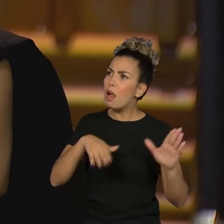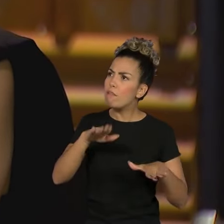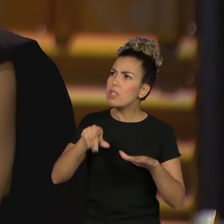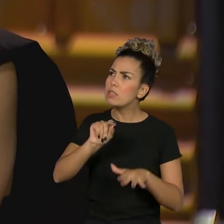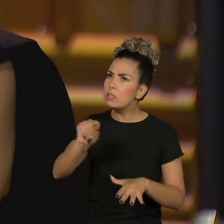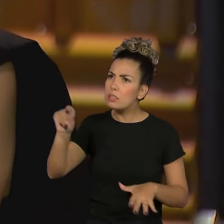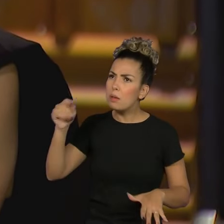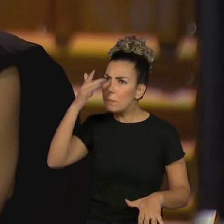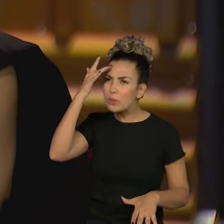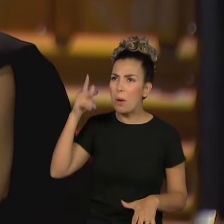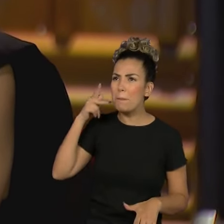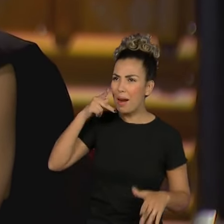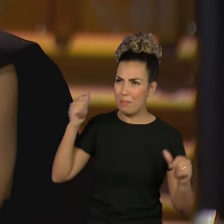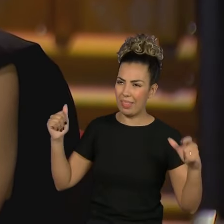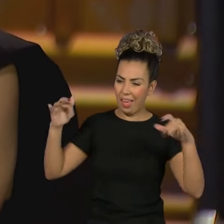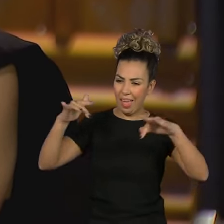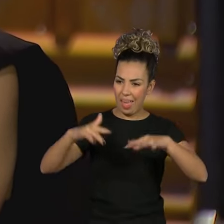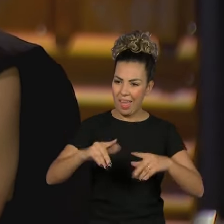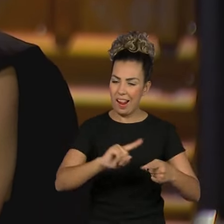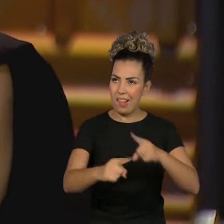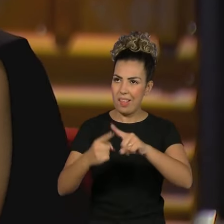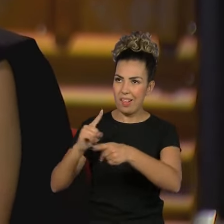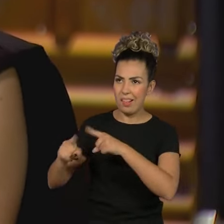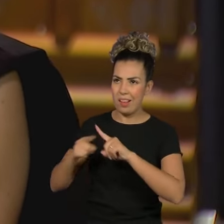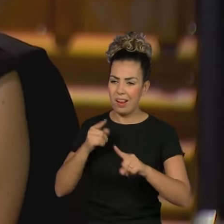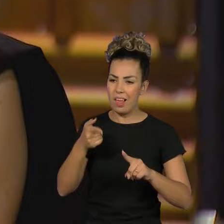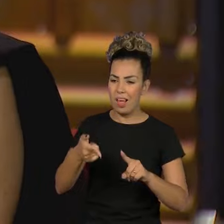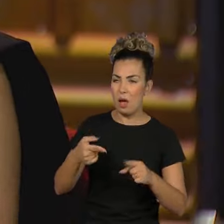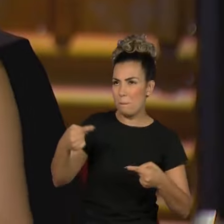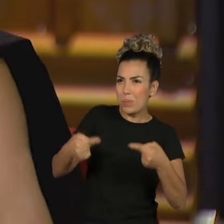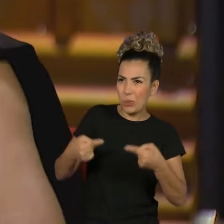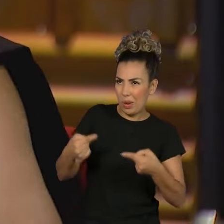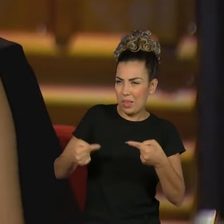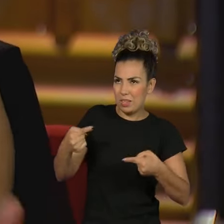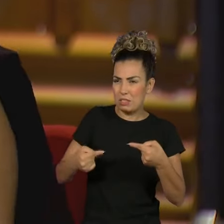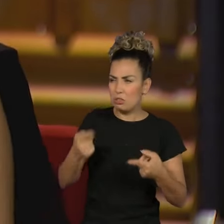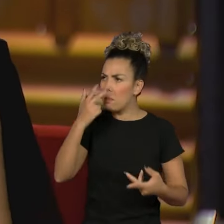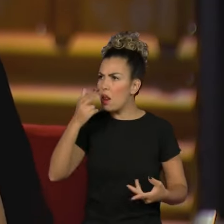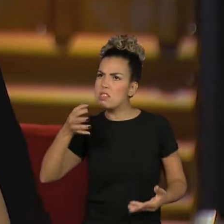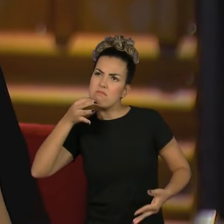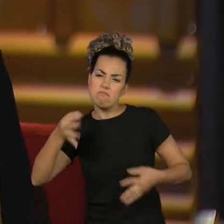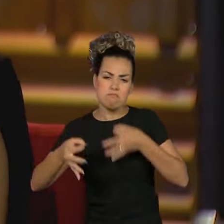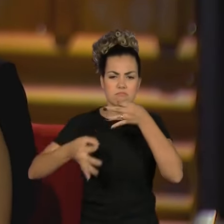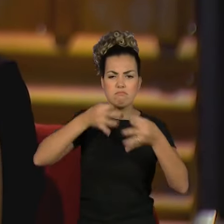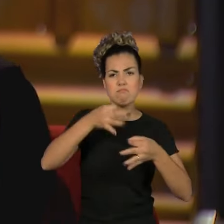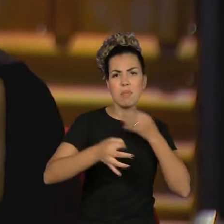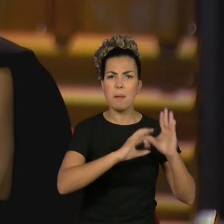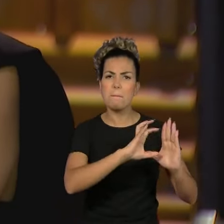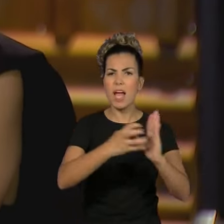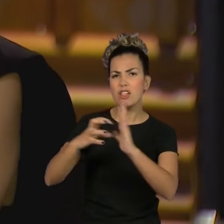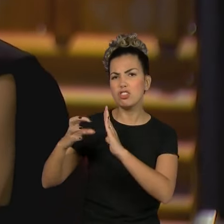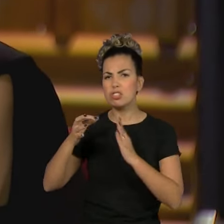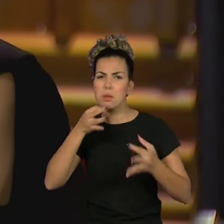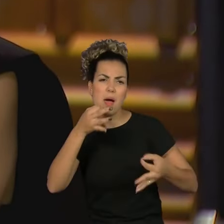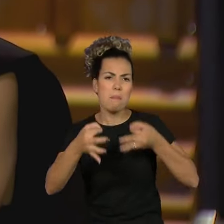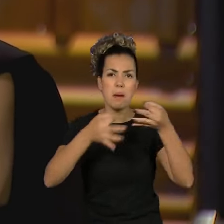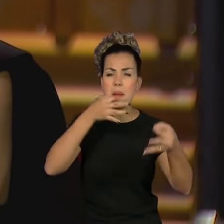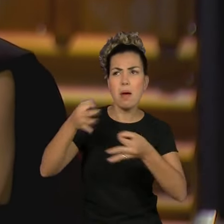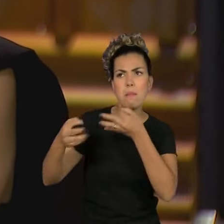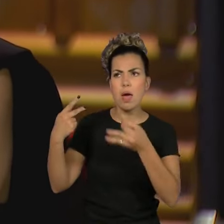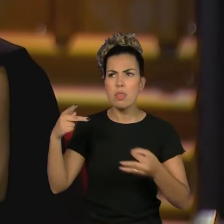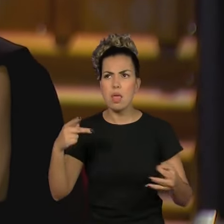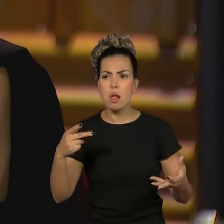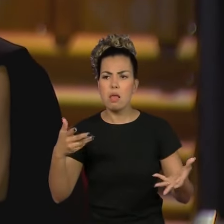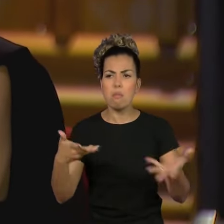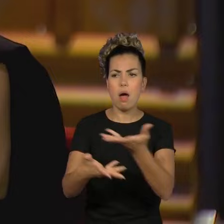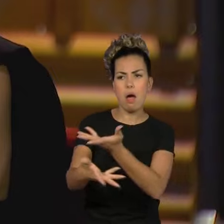eh e políticos eh naquele momento de crise de todo mundo questionado todos os partidos questionados se comunicavam com